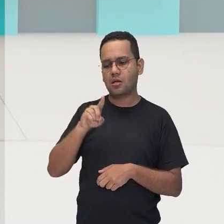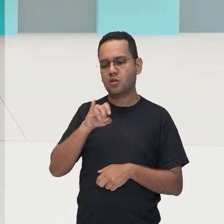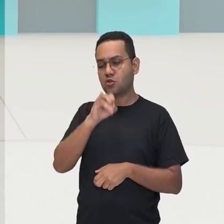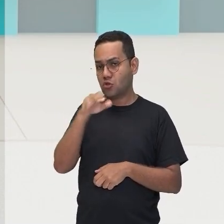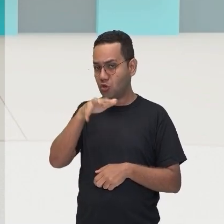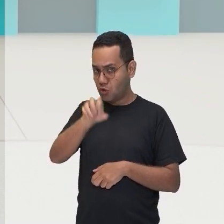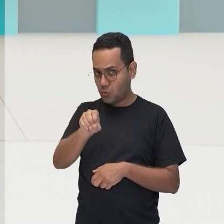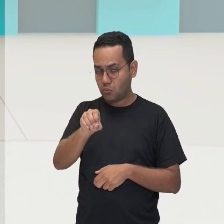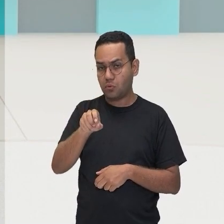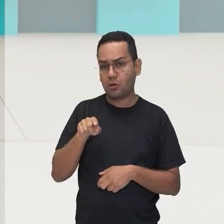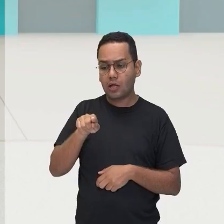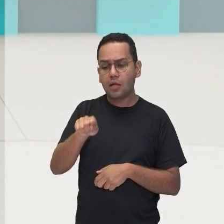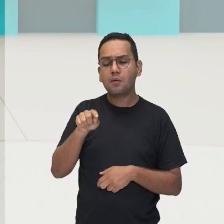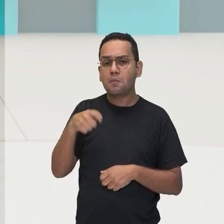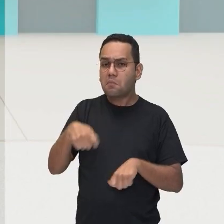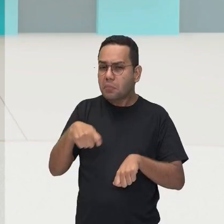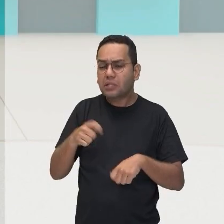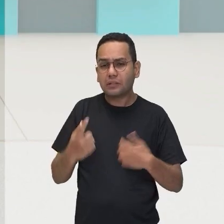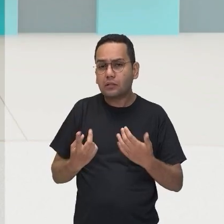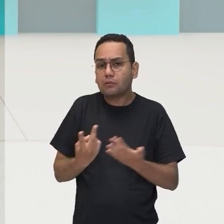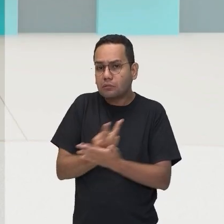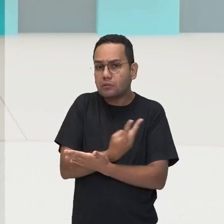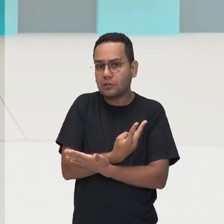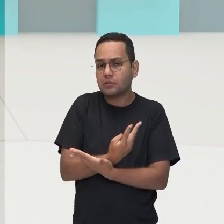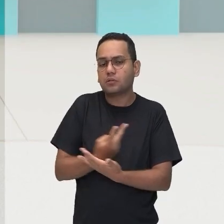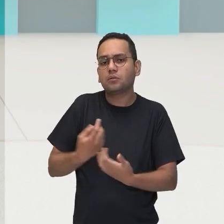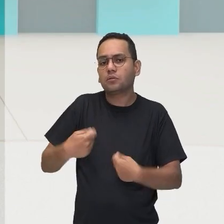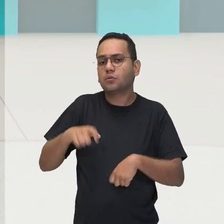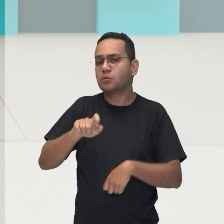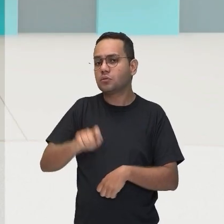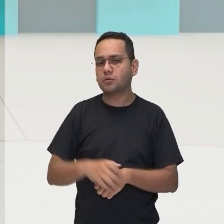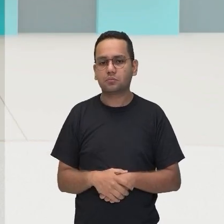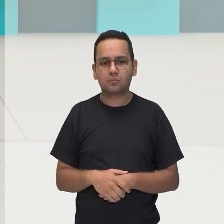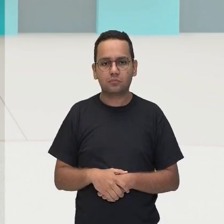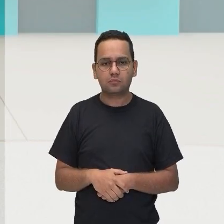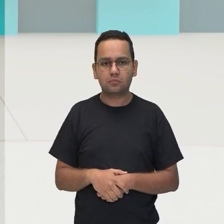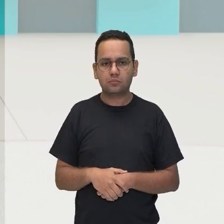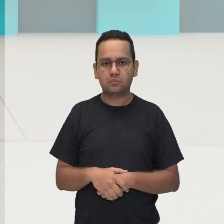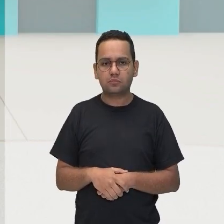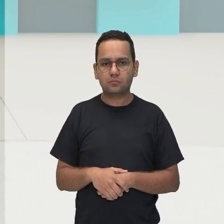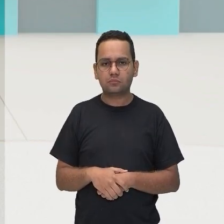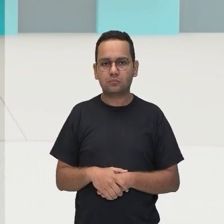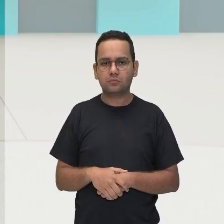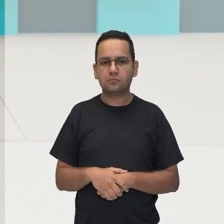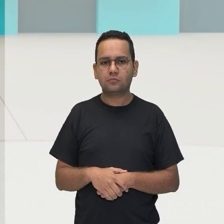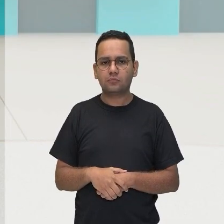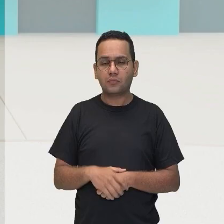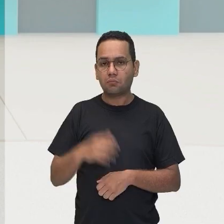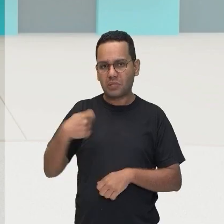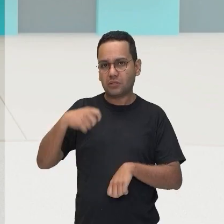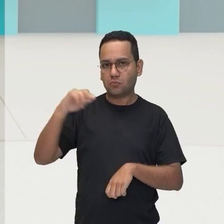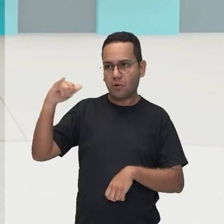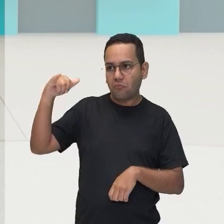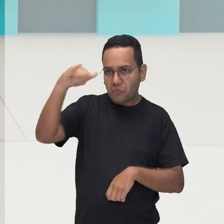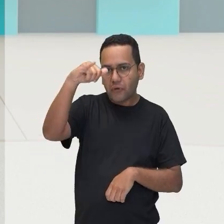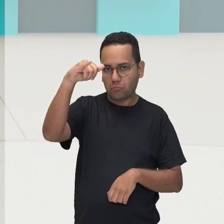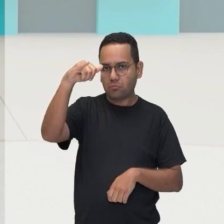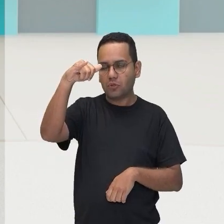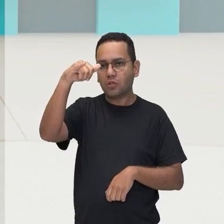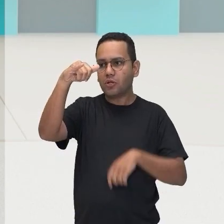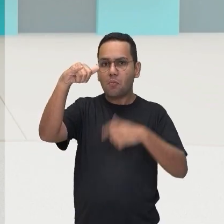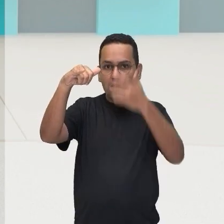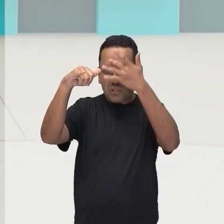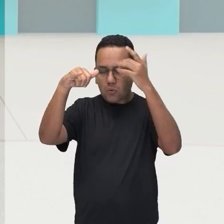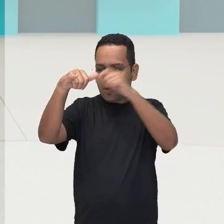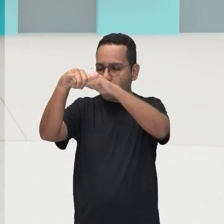paraquedismo acontecer, né, para esse salto acontecer, você vai precisar do auxílio ali de um avião de pequeno porte que vai